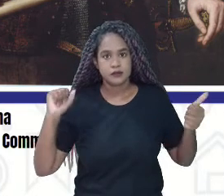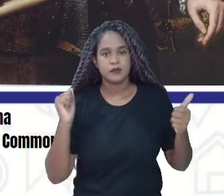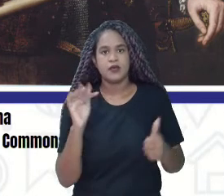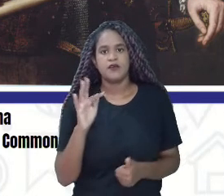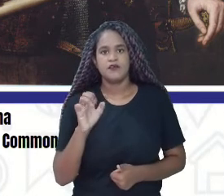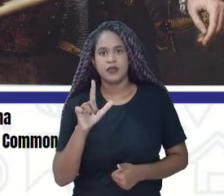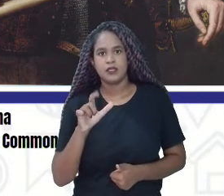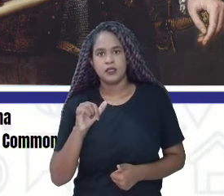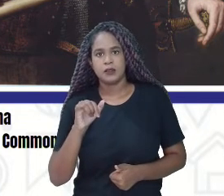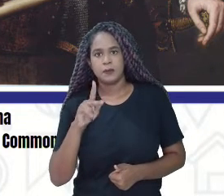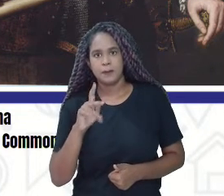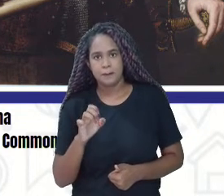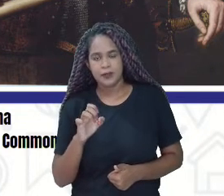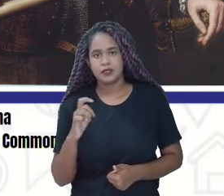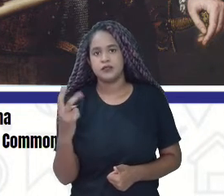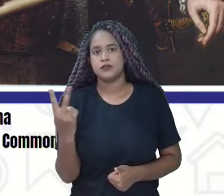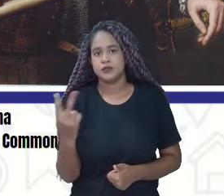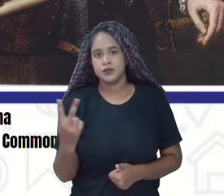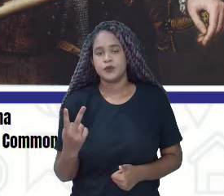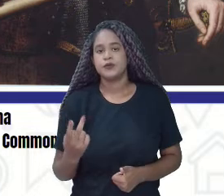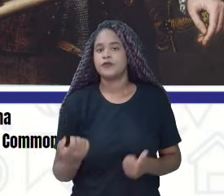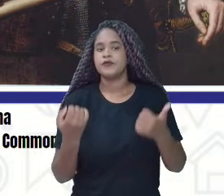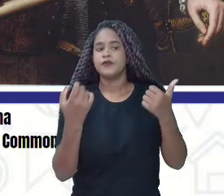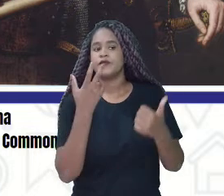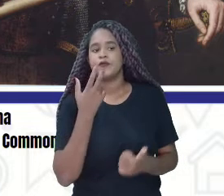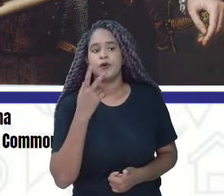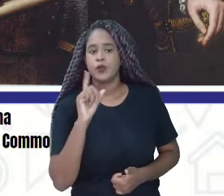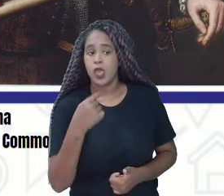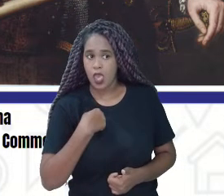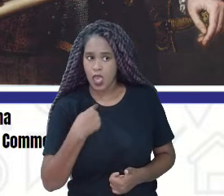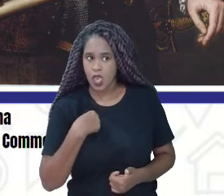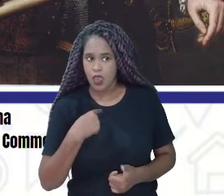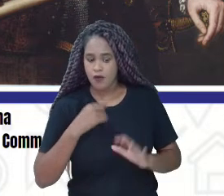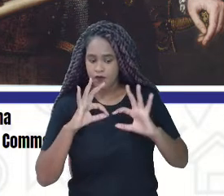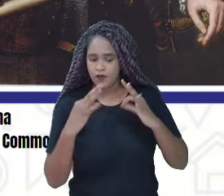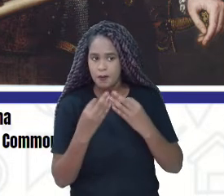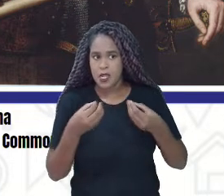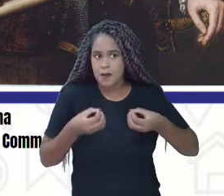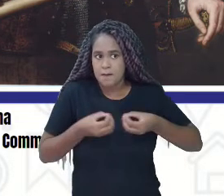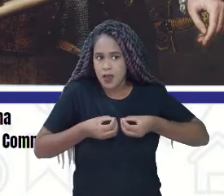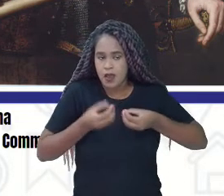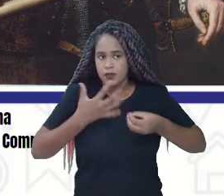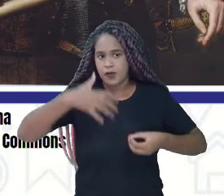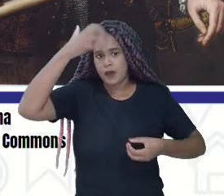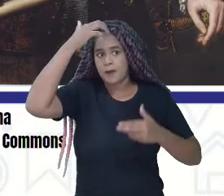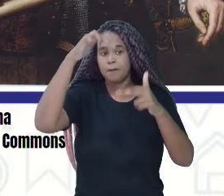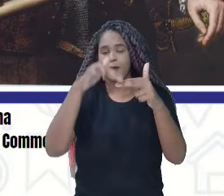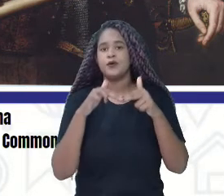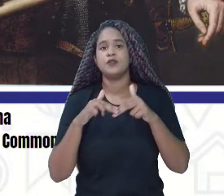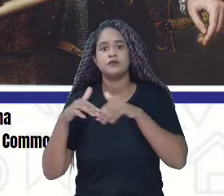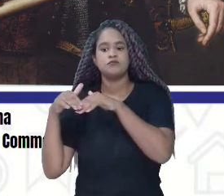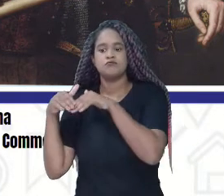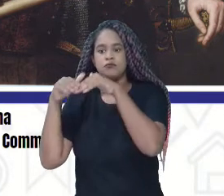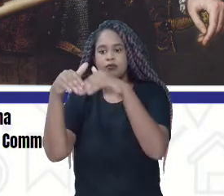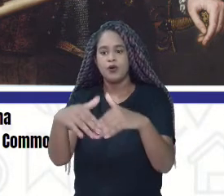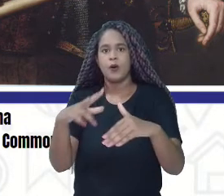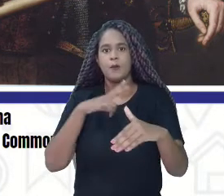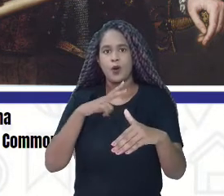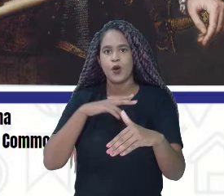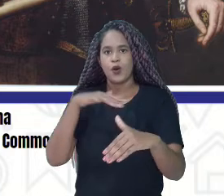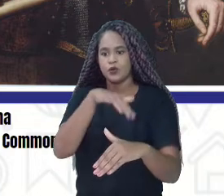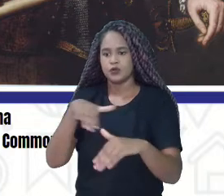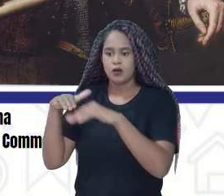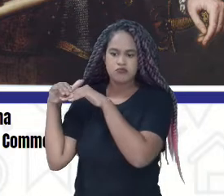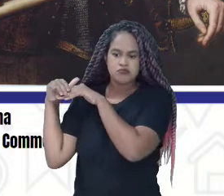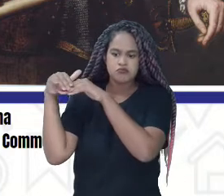ele alega que era o parente, né, mais próximo, né, do rei, e com isso ele invade o território vizinho,